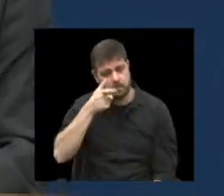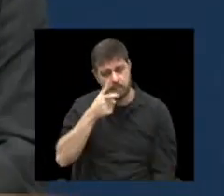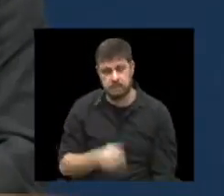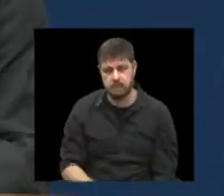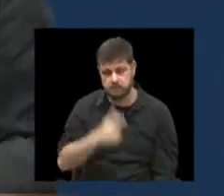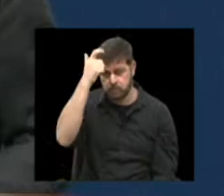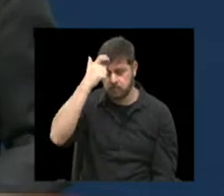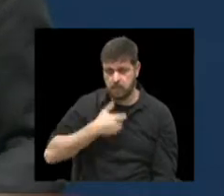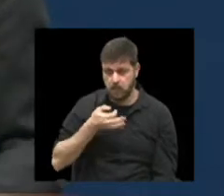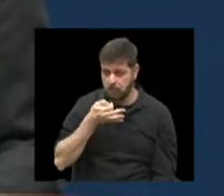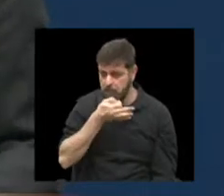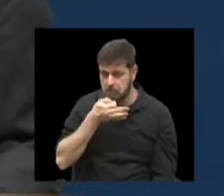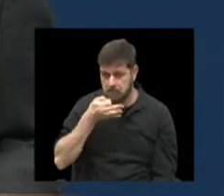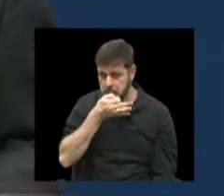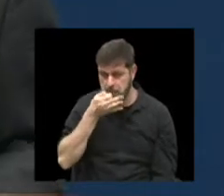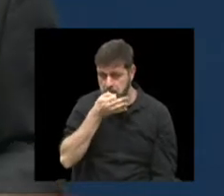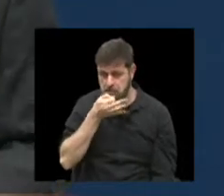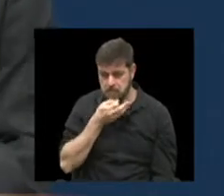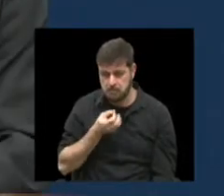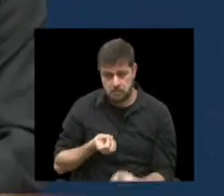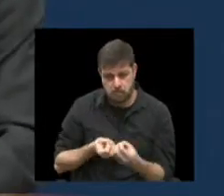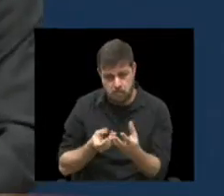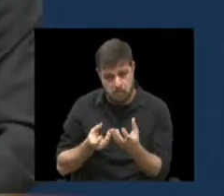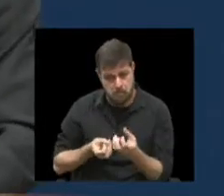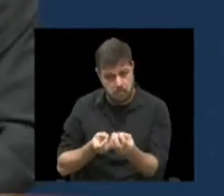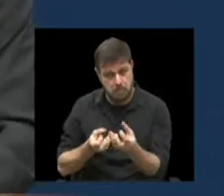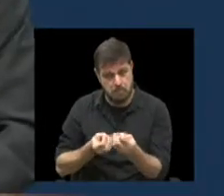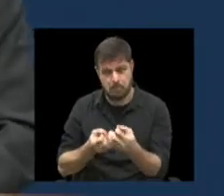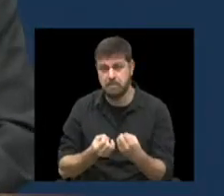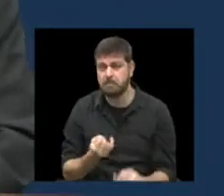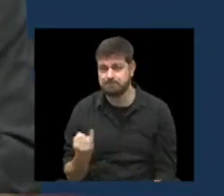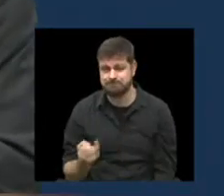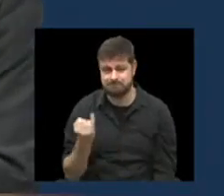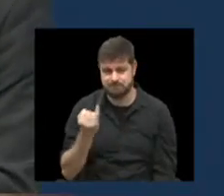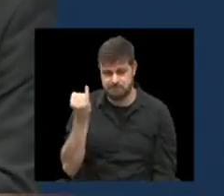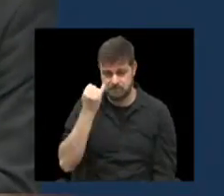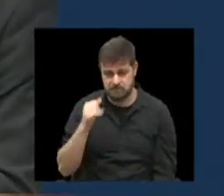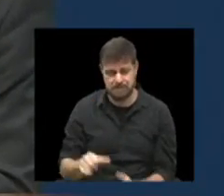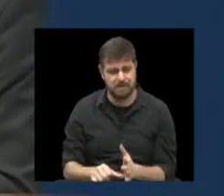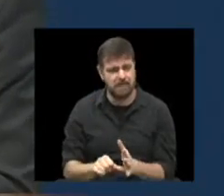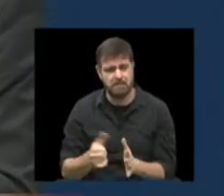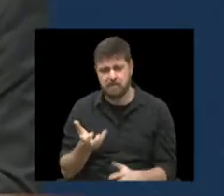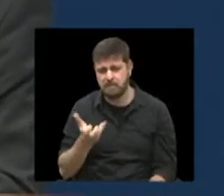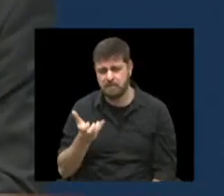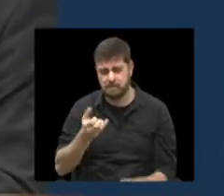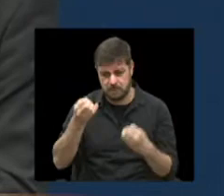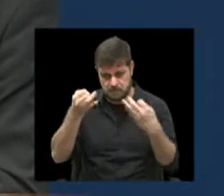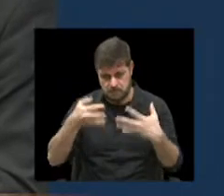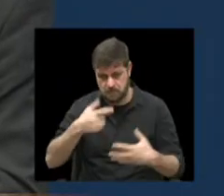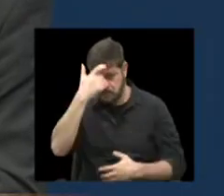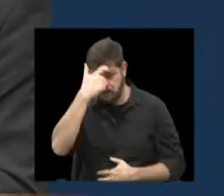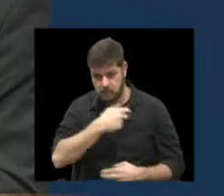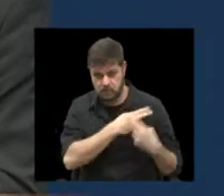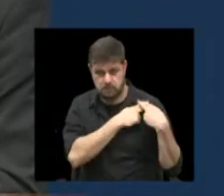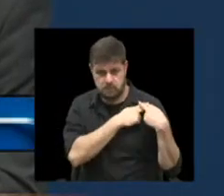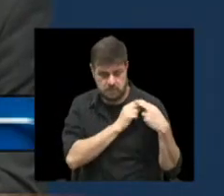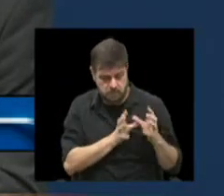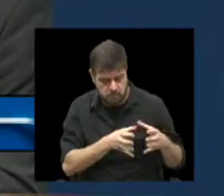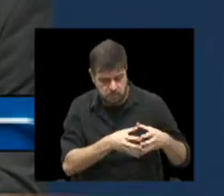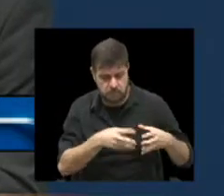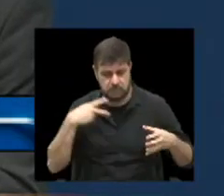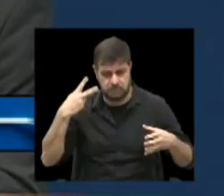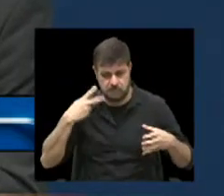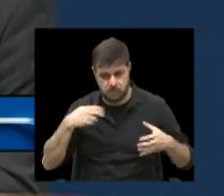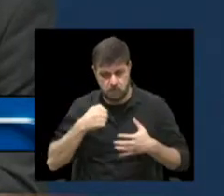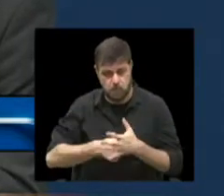aqui o pequeno expediente para algumas informações importantes. Primeiro, presidente, que nós sabemos, eu presido a Comissão dos